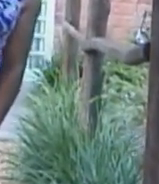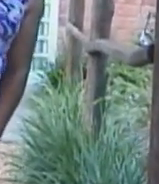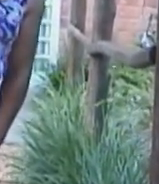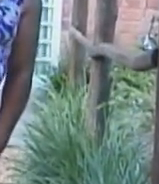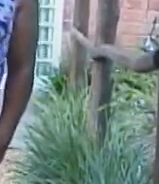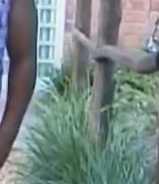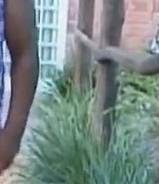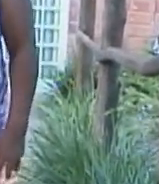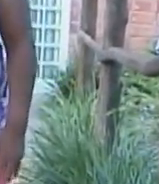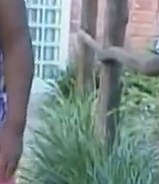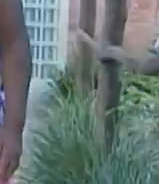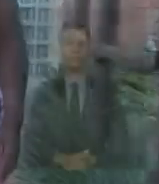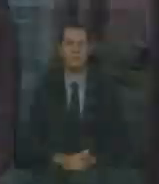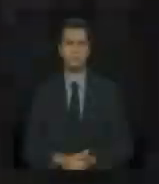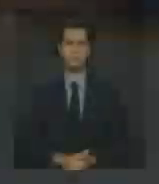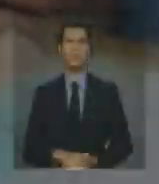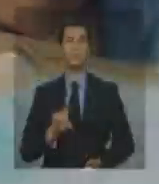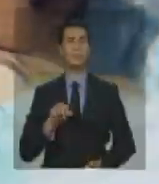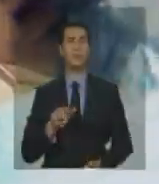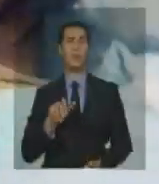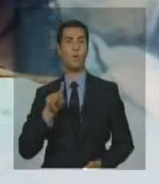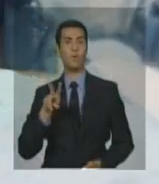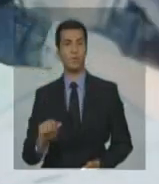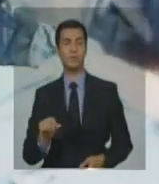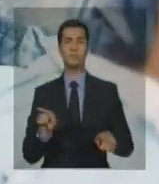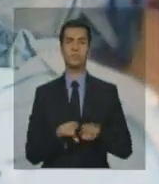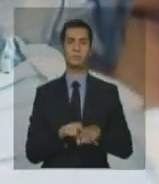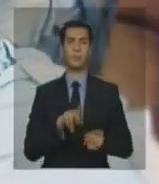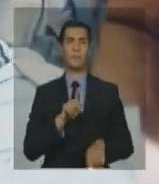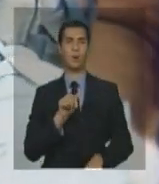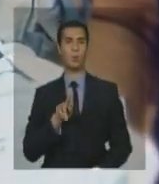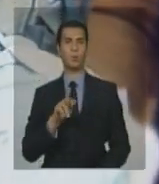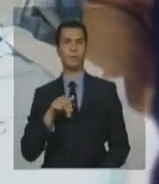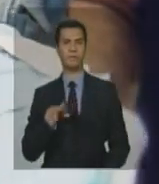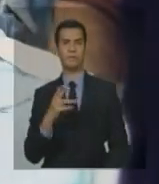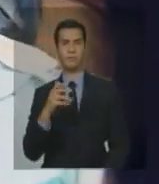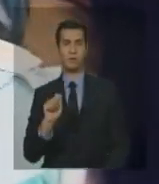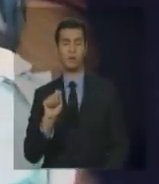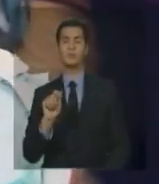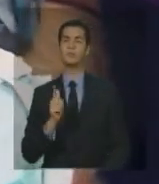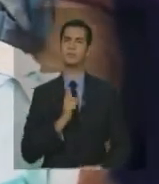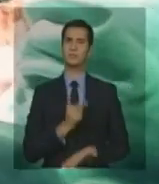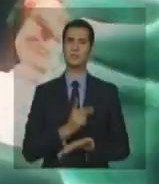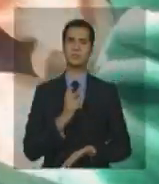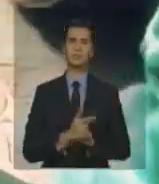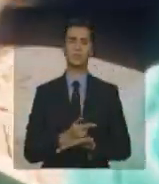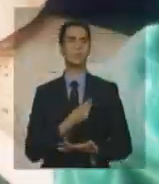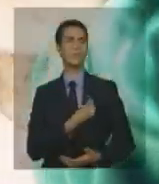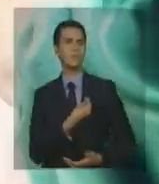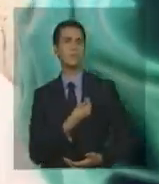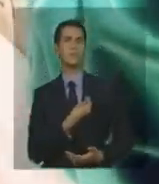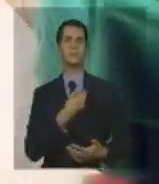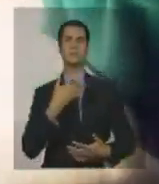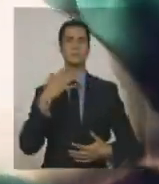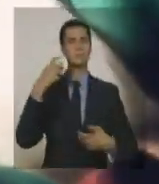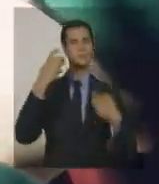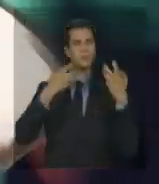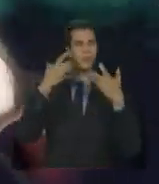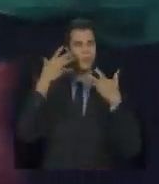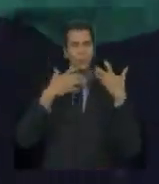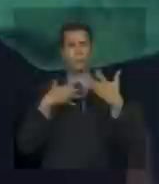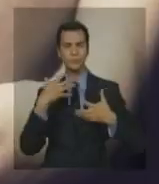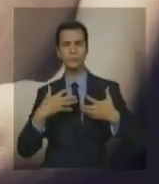Assim como Dalva e Paulinha, todas as mães vivem os conflitos, as expectativas e os prazeres de gerar um